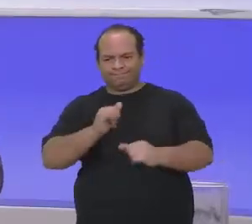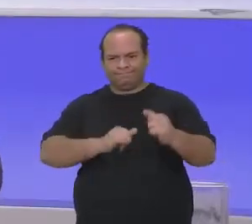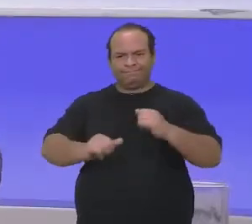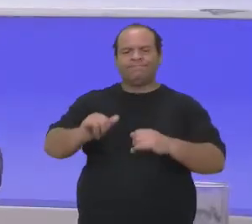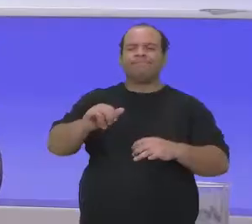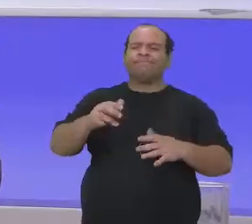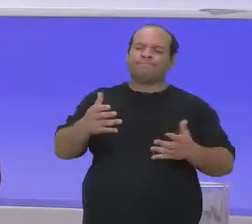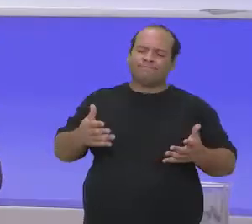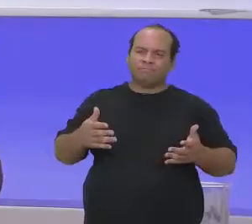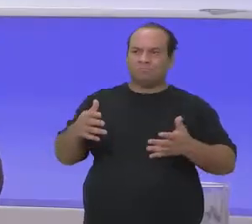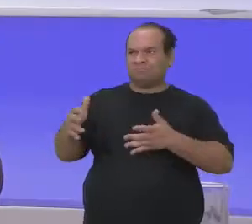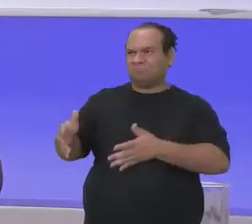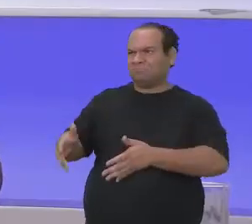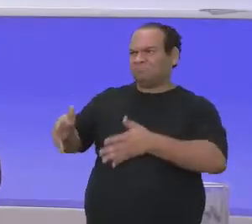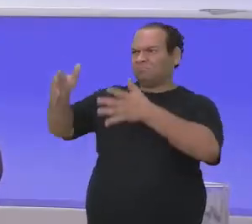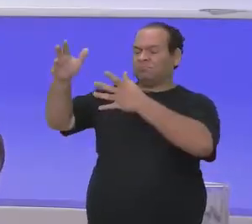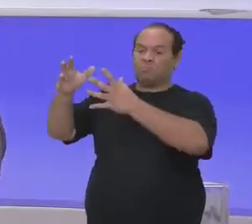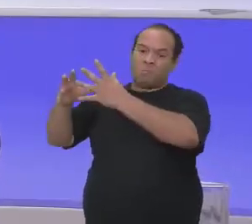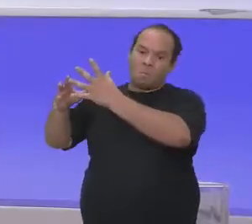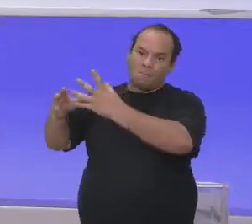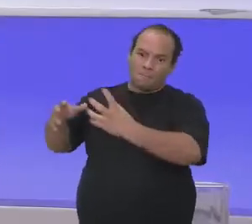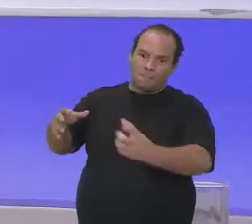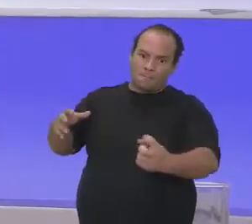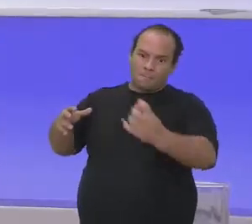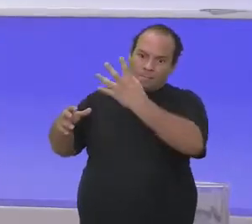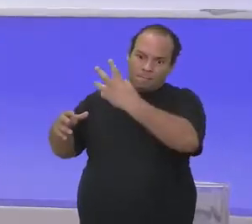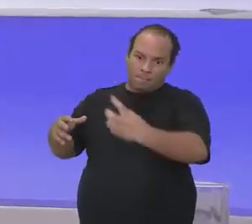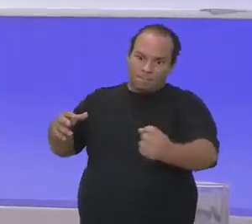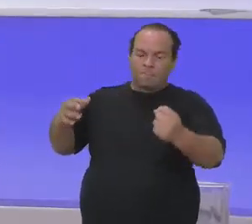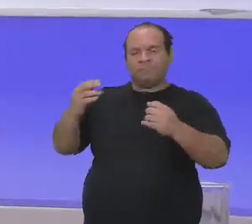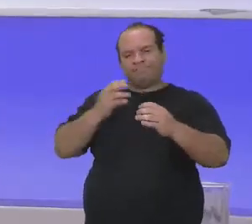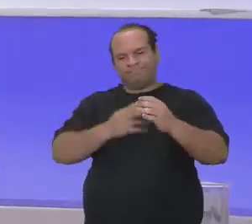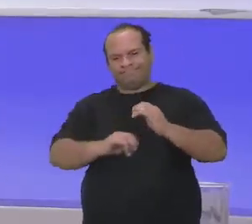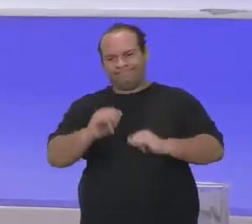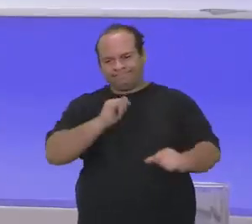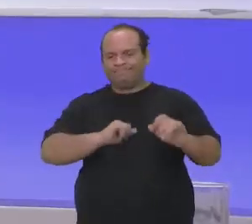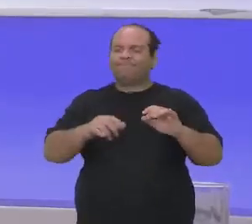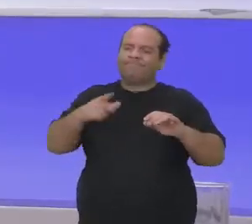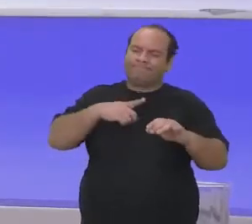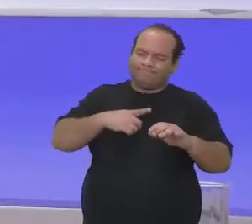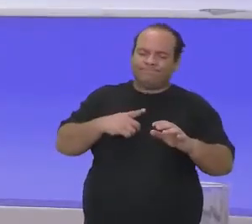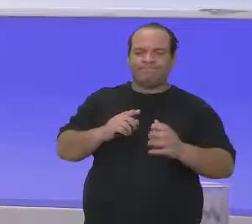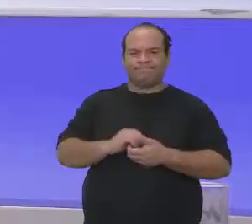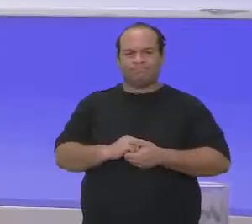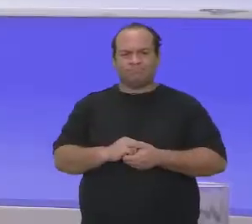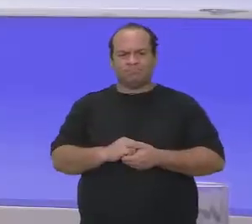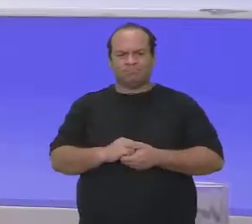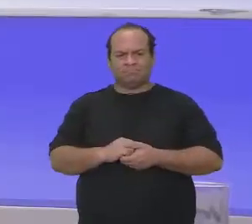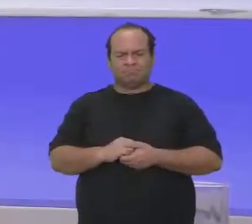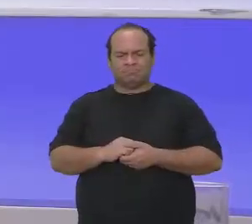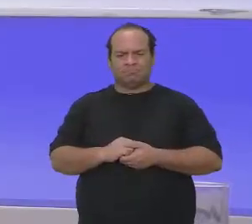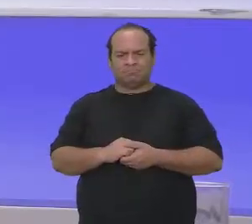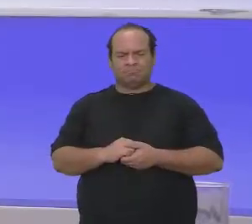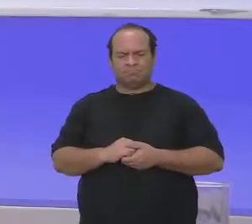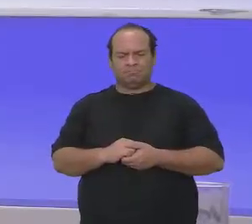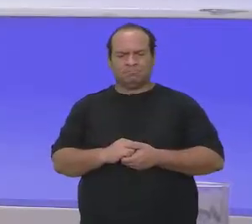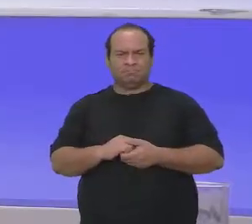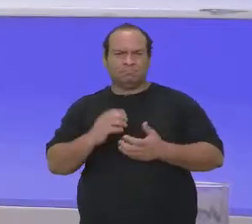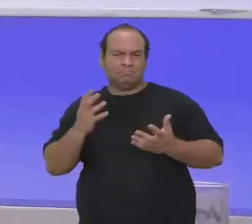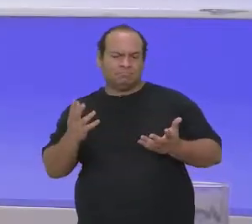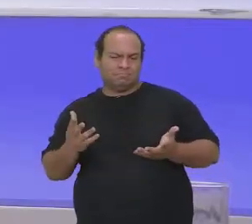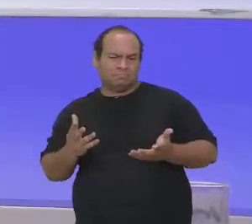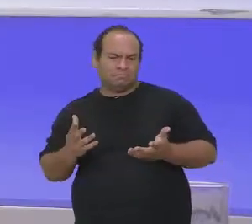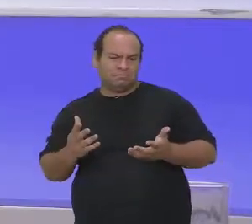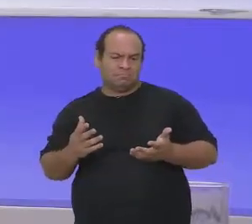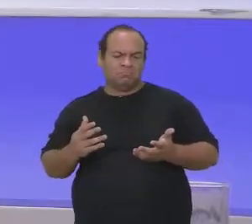ela precisa ser consumida, ela não é gerada e armazenada. Aí é onde entraria num material,